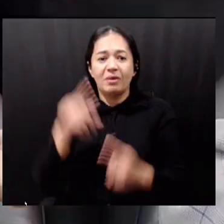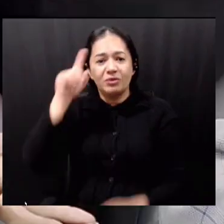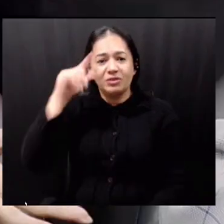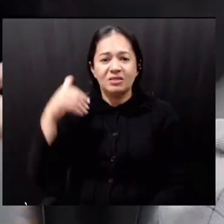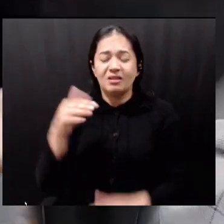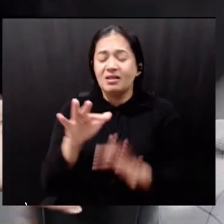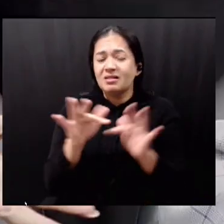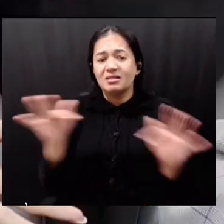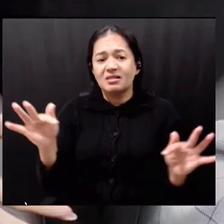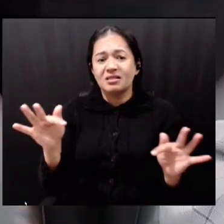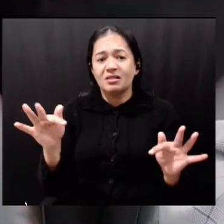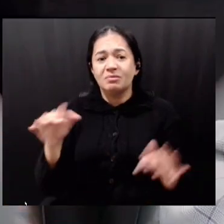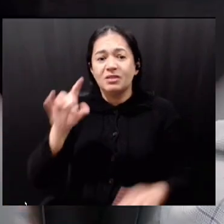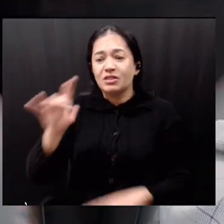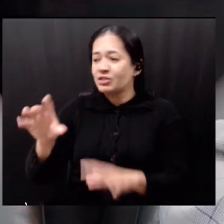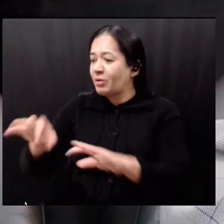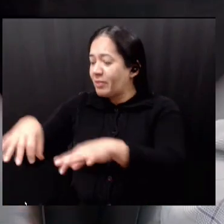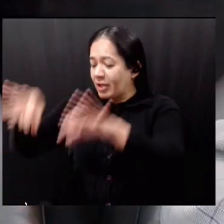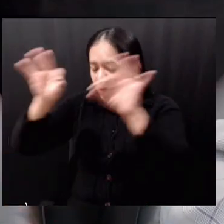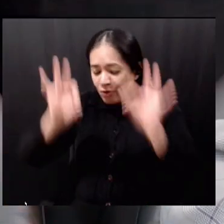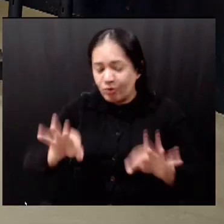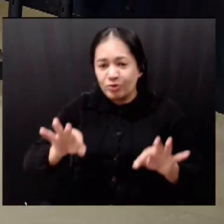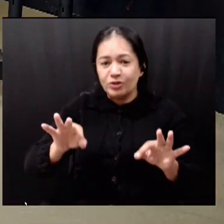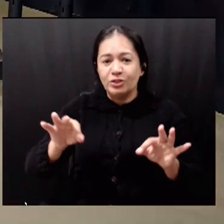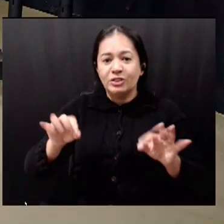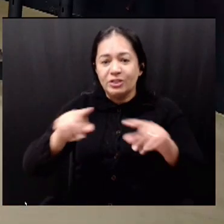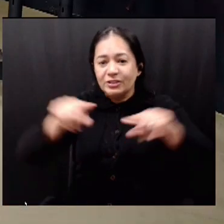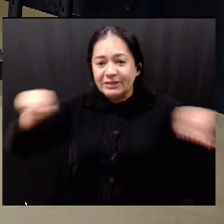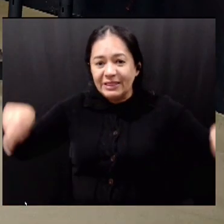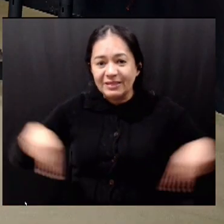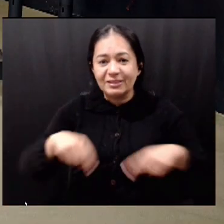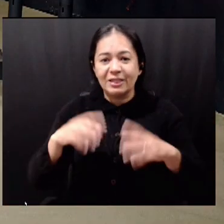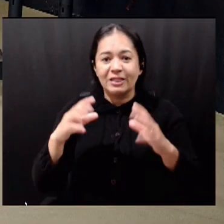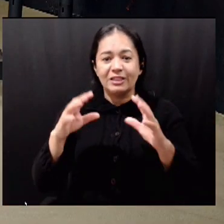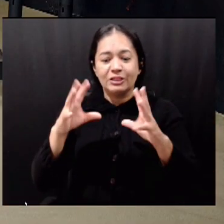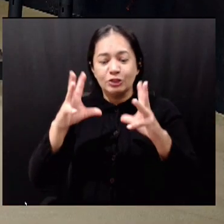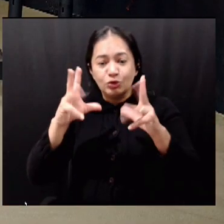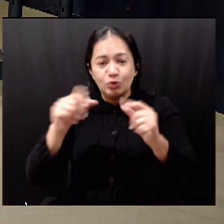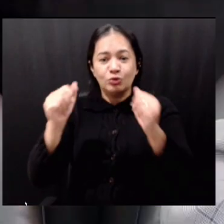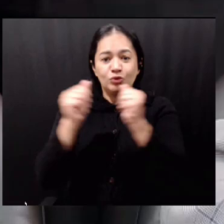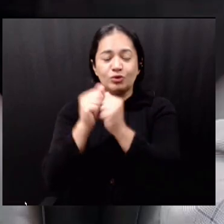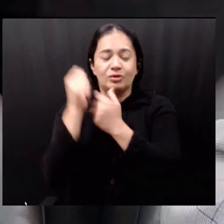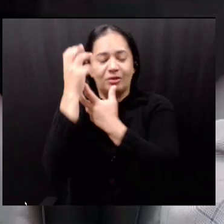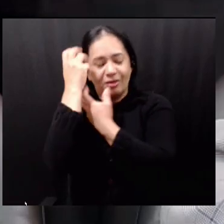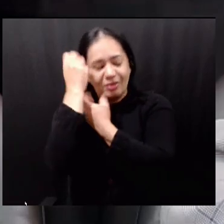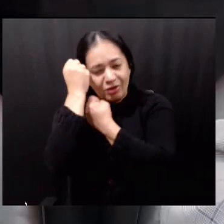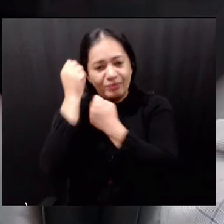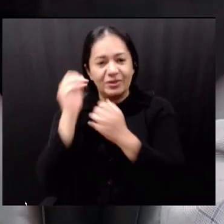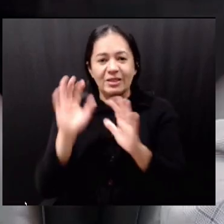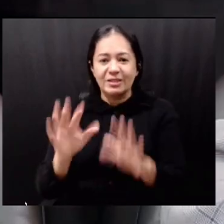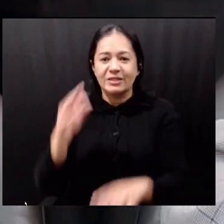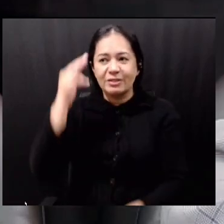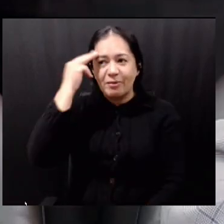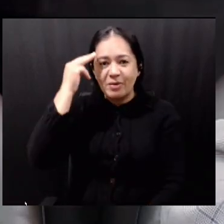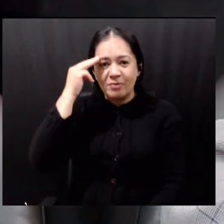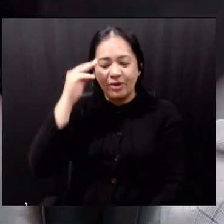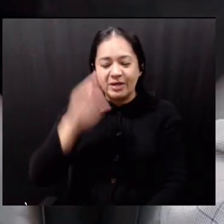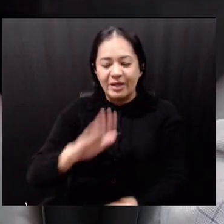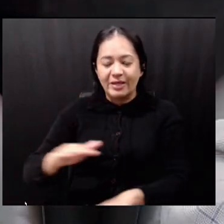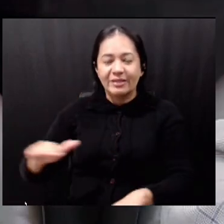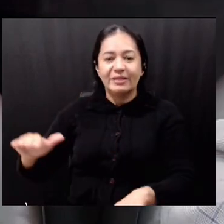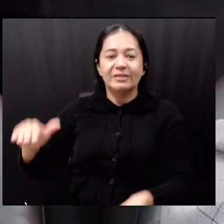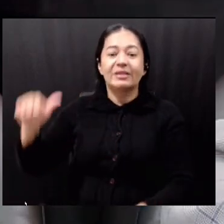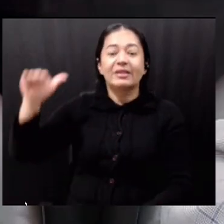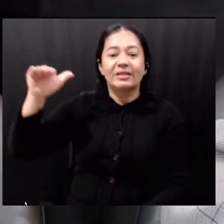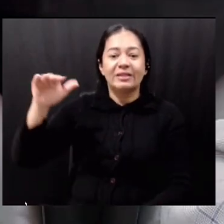colchão na sala e você dormir todo mundo junto, sabe? Ai, que delícia. Então, gente. isso cria memórias, a criança ela vai crescer com essa memória. Então, se você tá num